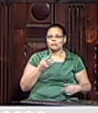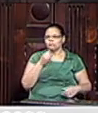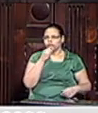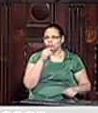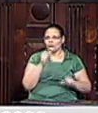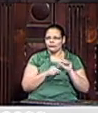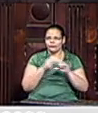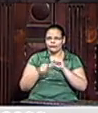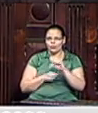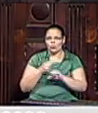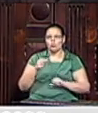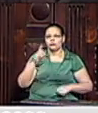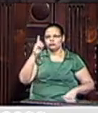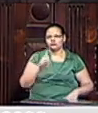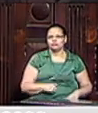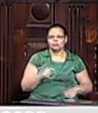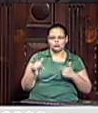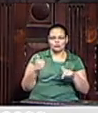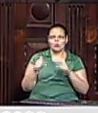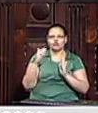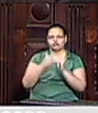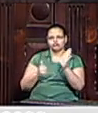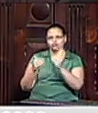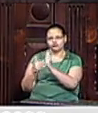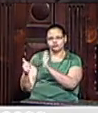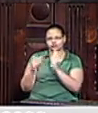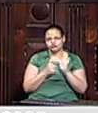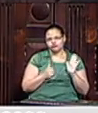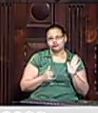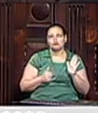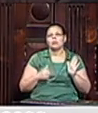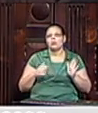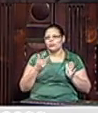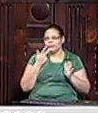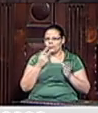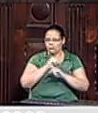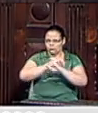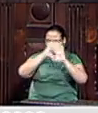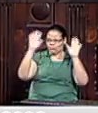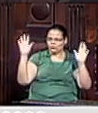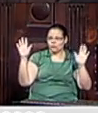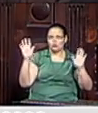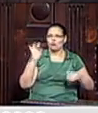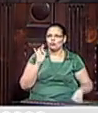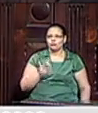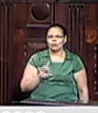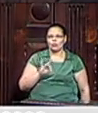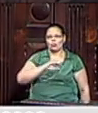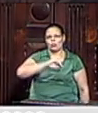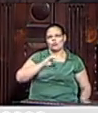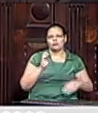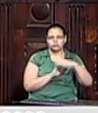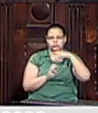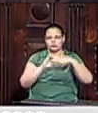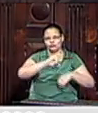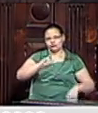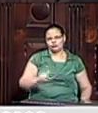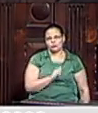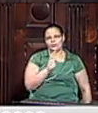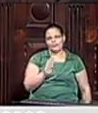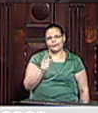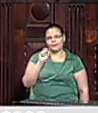que retiram direito dos trabalhadores. Vamos falar as claras, só a JBS deve